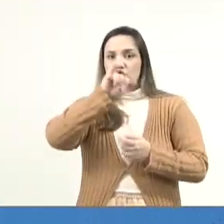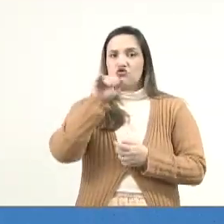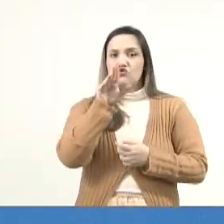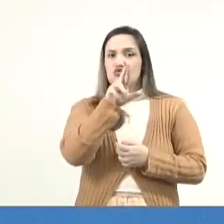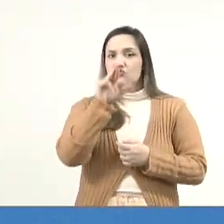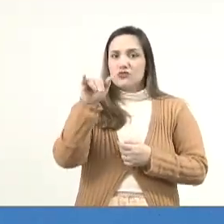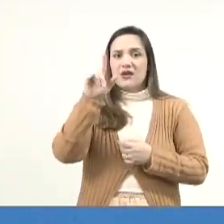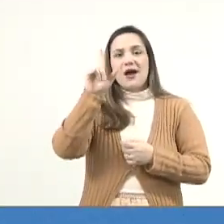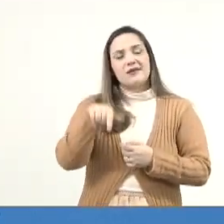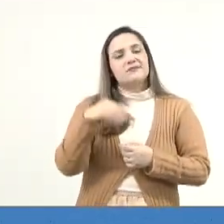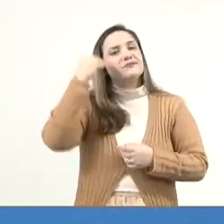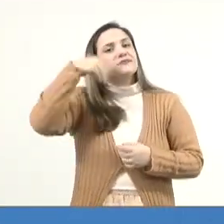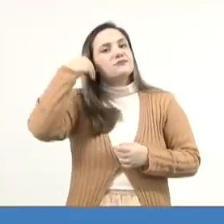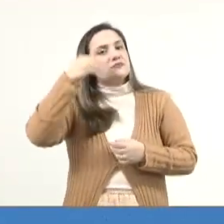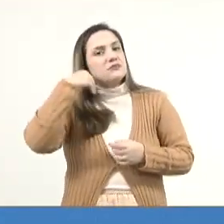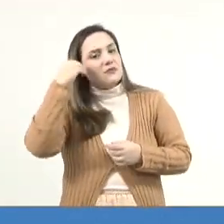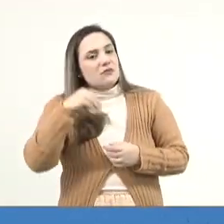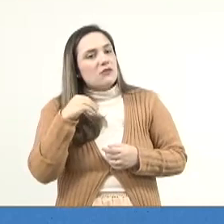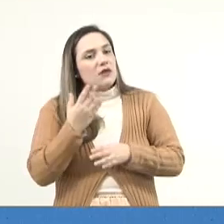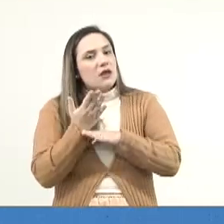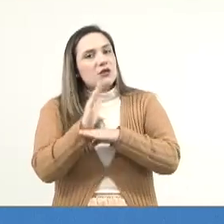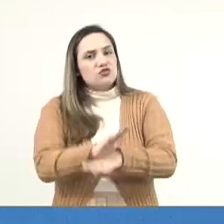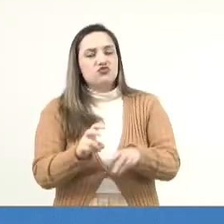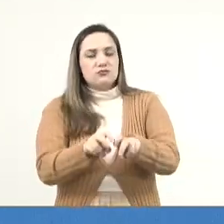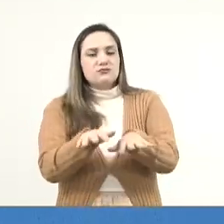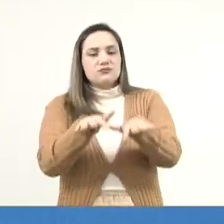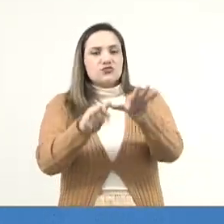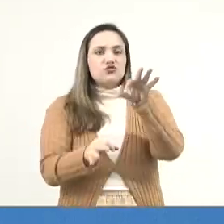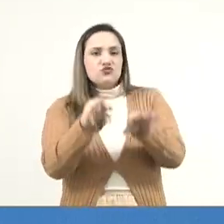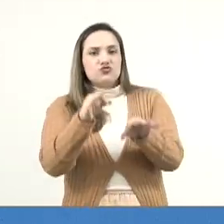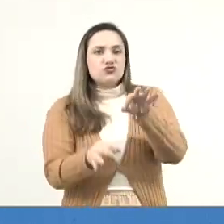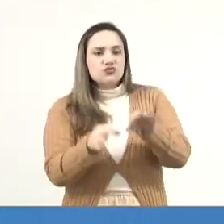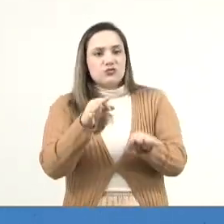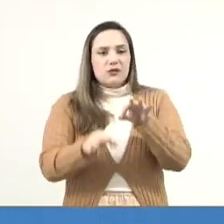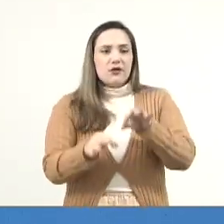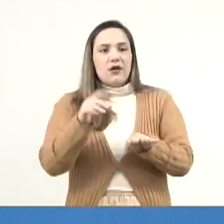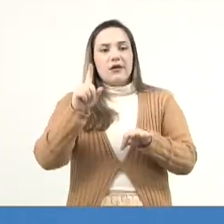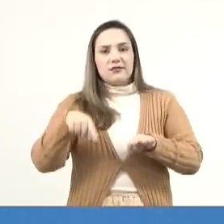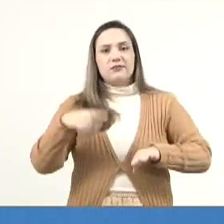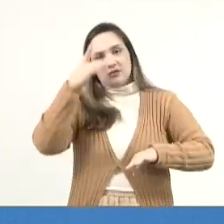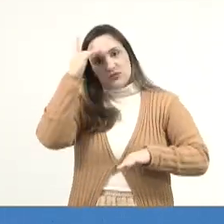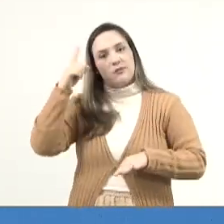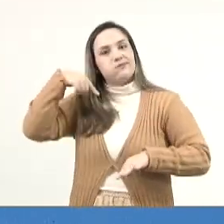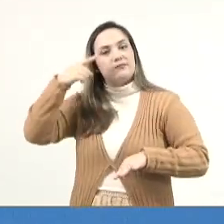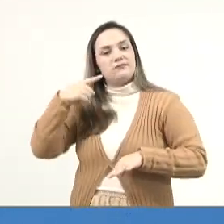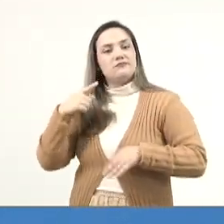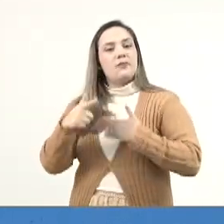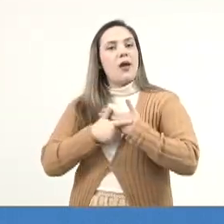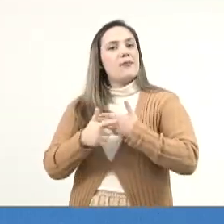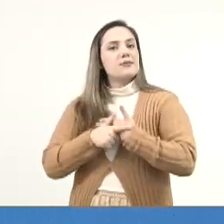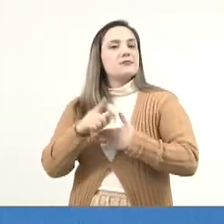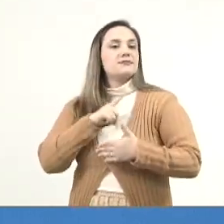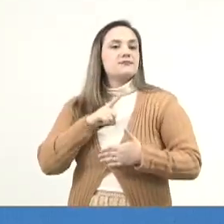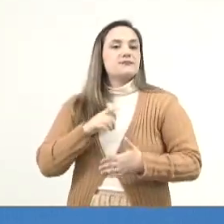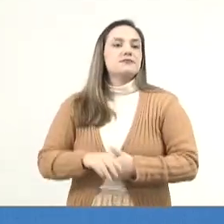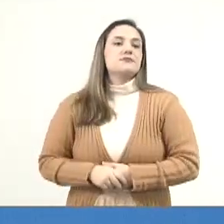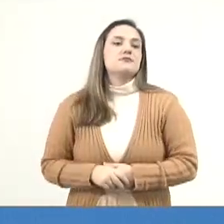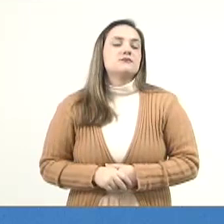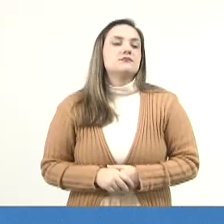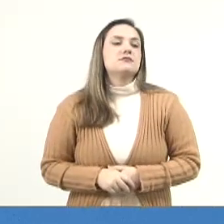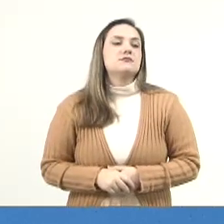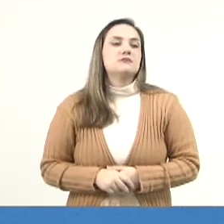da história do tribunal do Jú em Mato Grosso do Sul e o papel de operadores do direito reminiscência no tribunal do